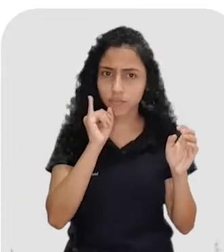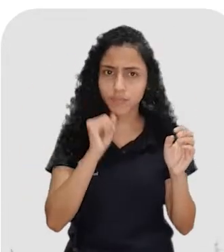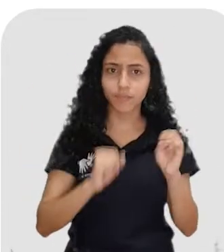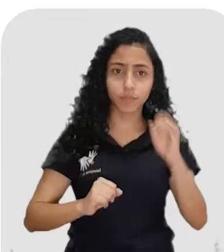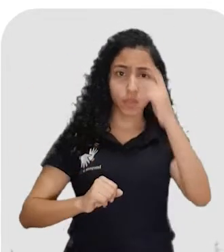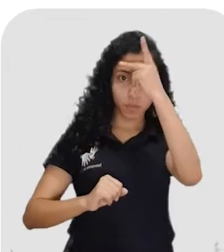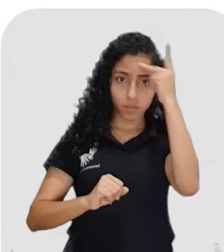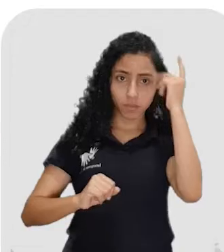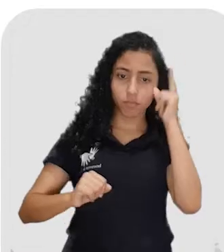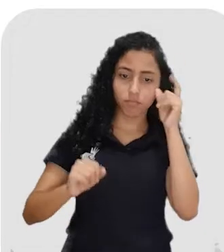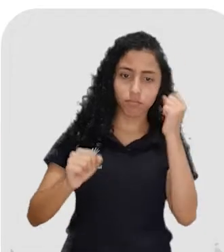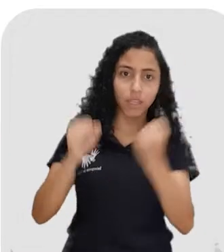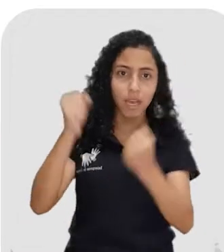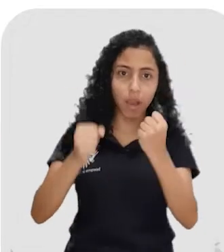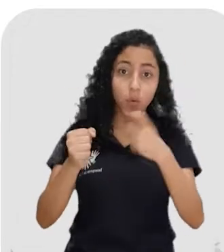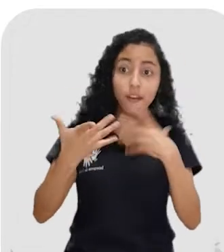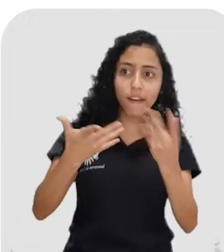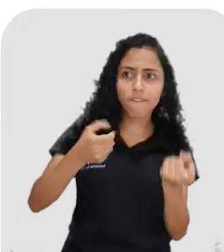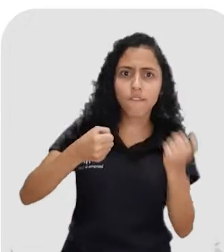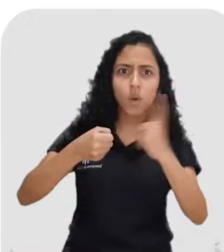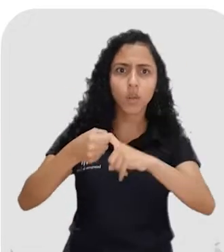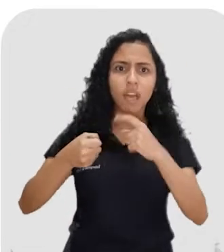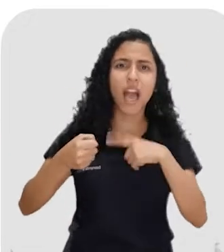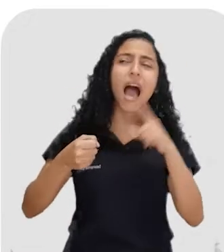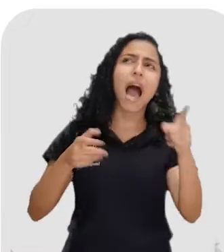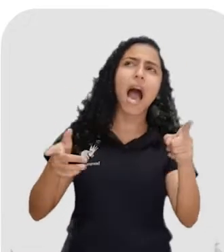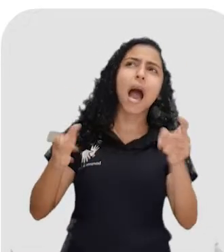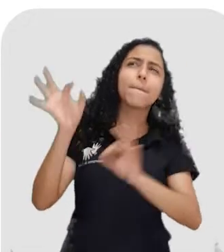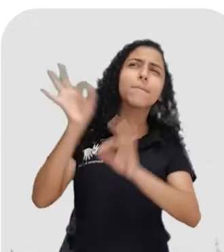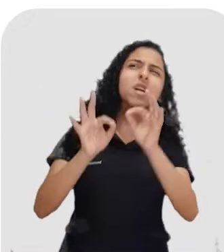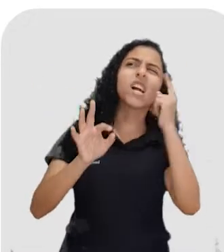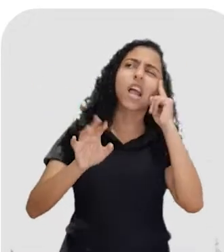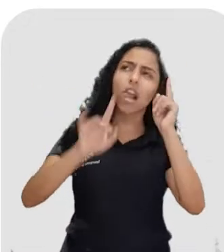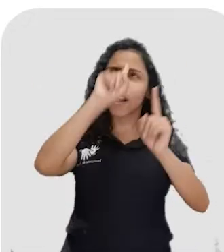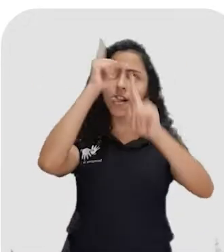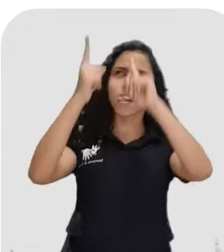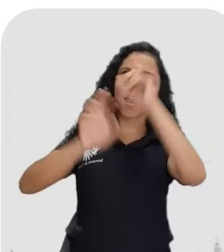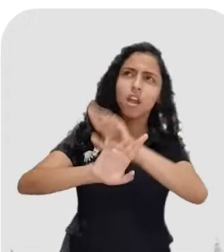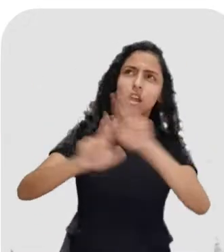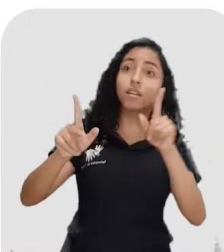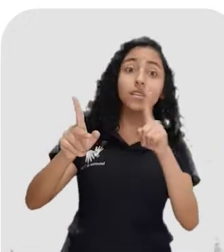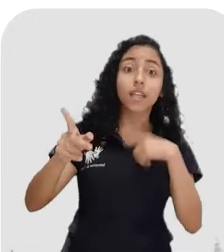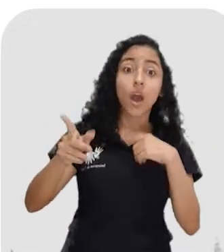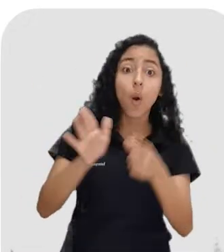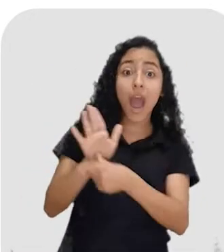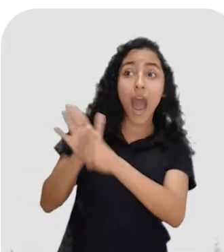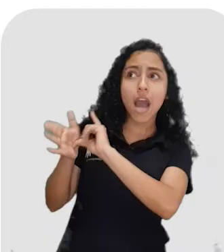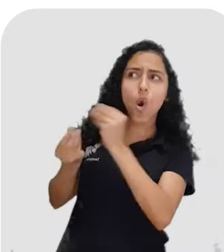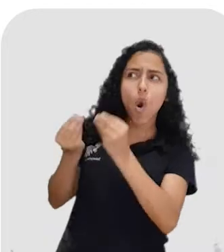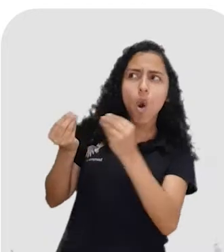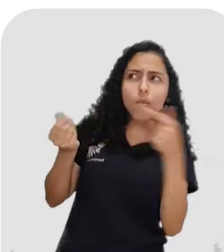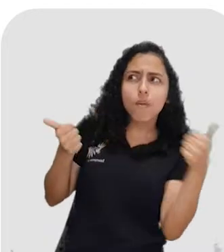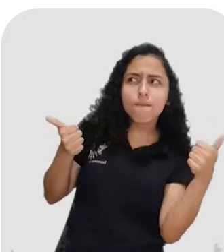prédio ou de um carro mesmo, né? Então, quando alguém está restaurando, você não quer fazer diferente do que era, você